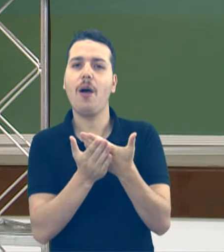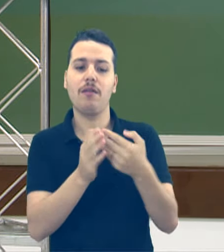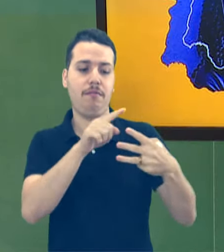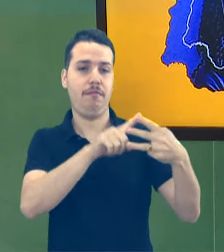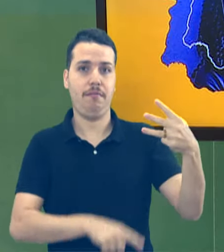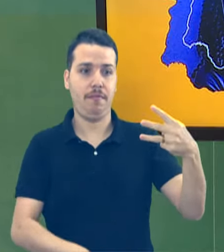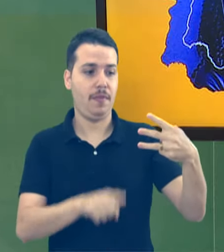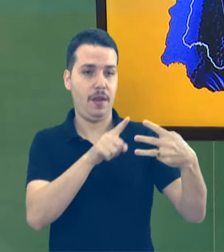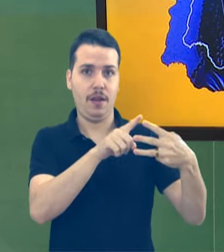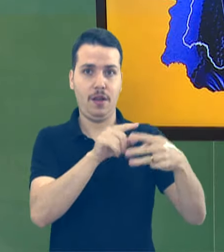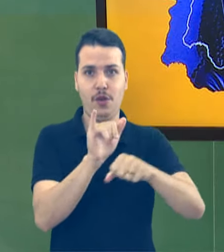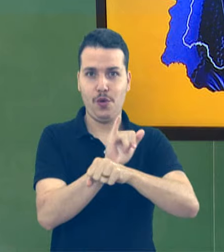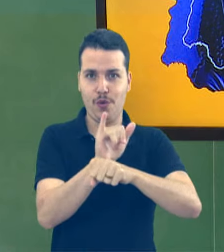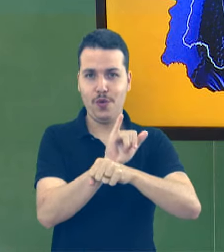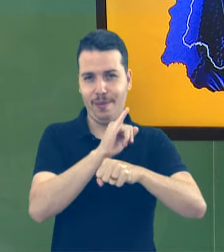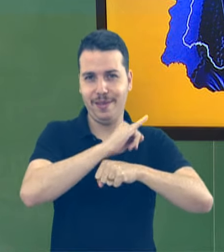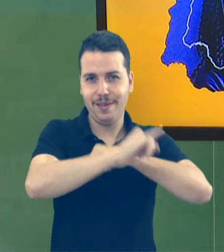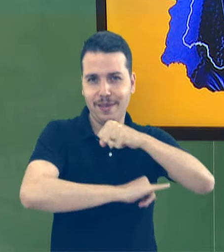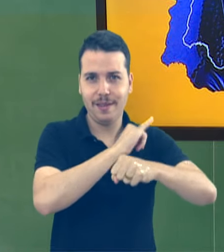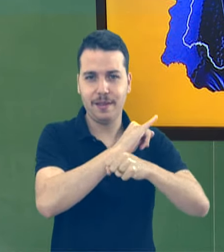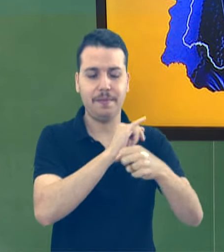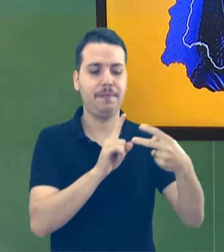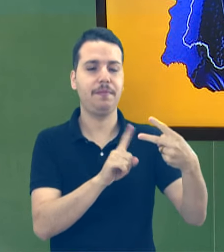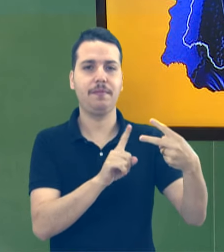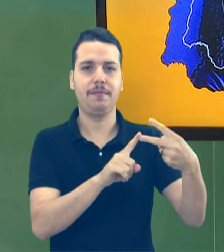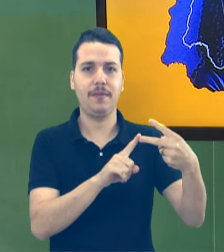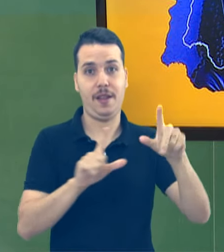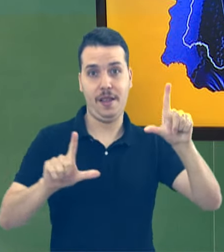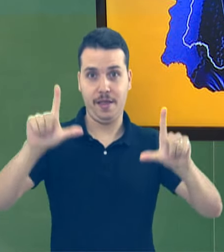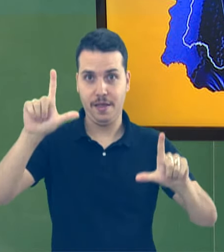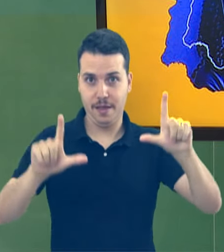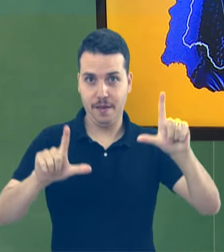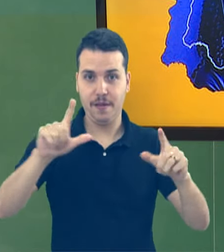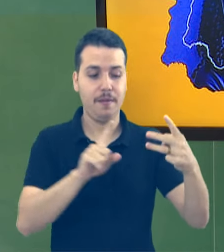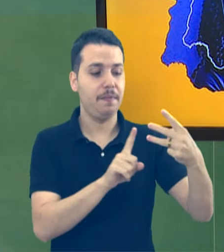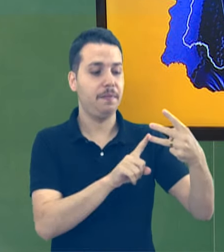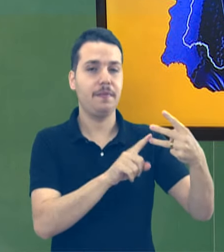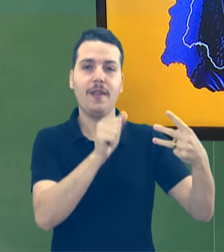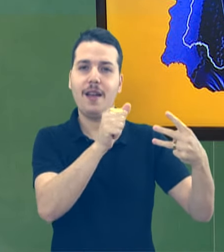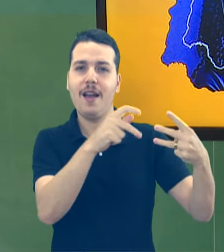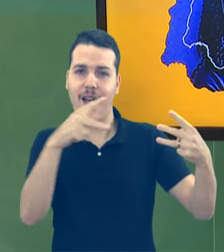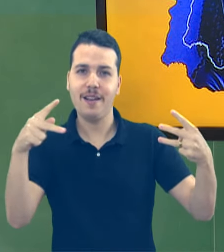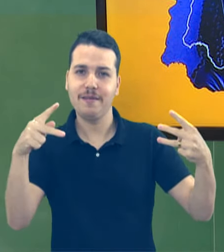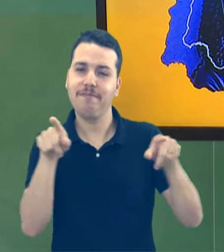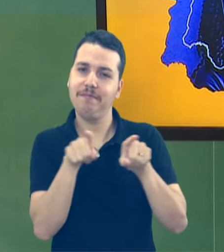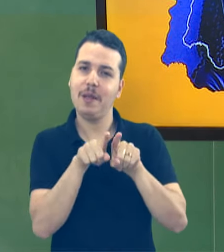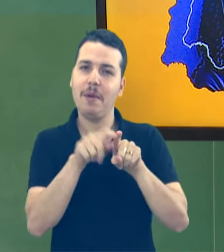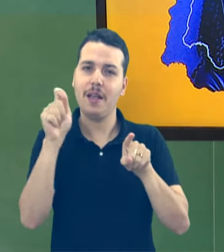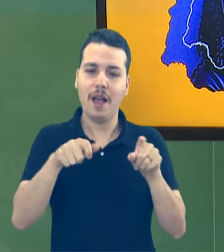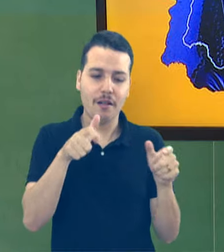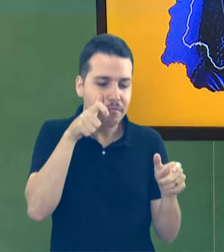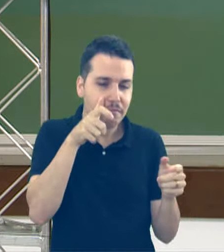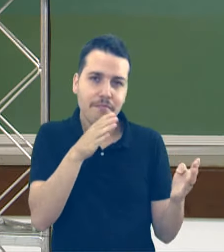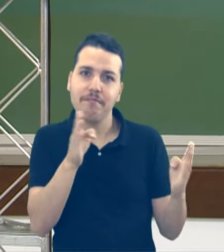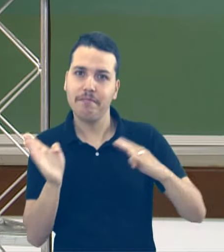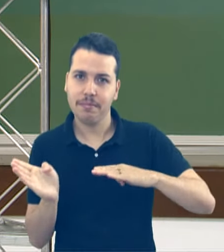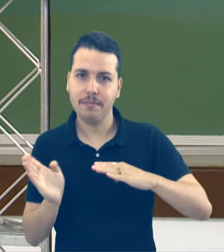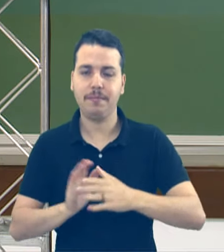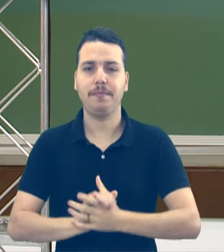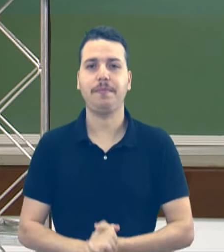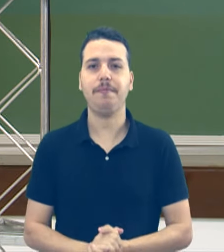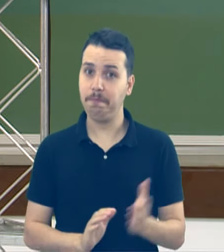YouTube, pela internet, segundo, pela TV e terceiro, podem acompanhar também pelo aplicativo.